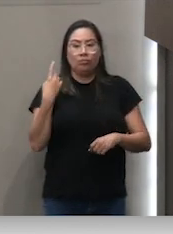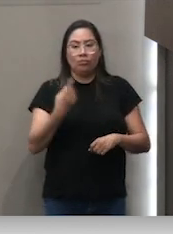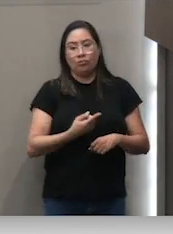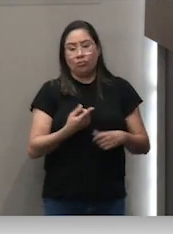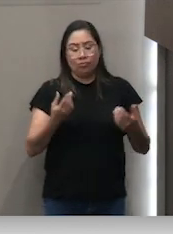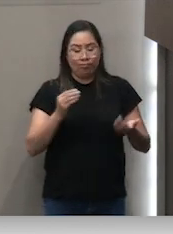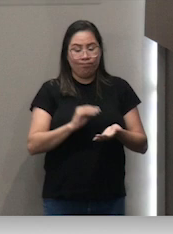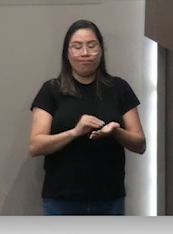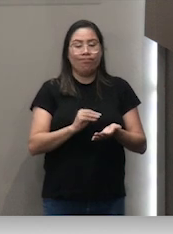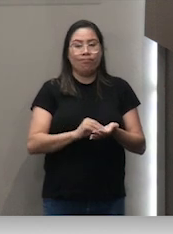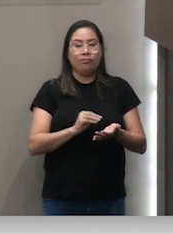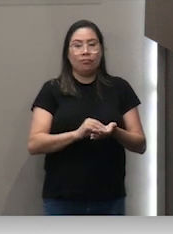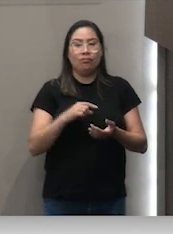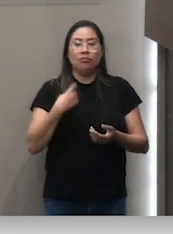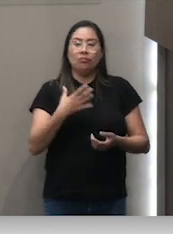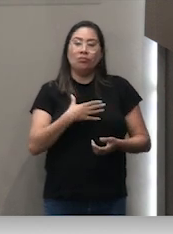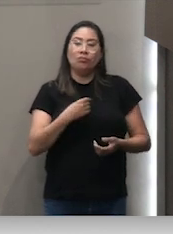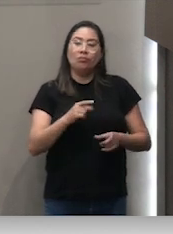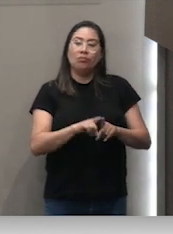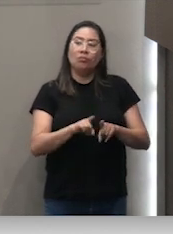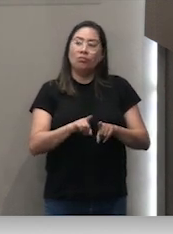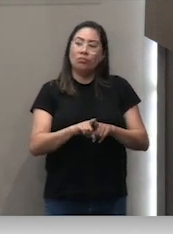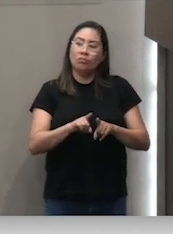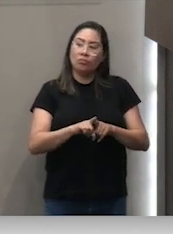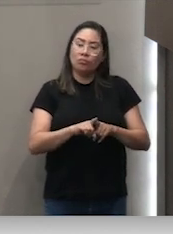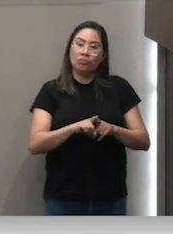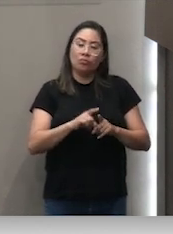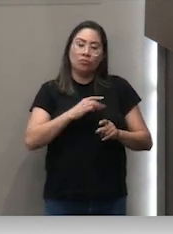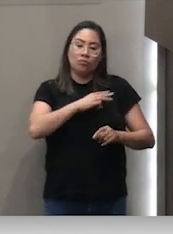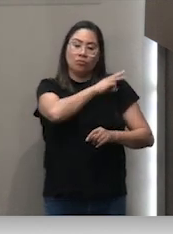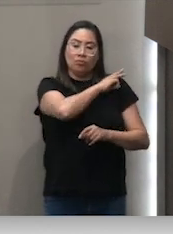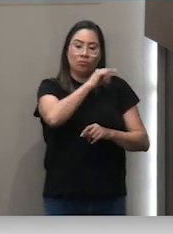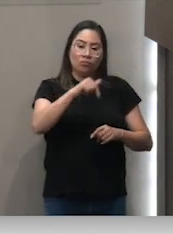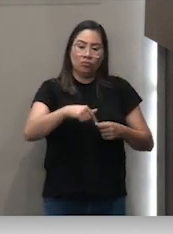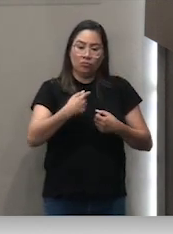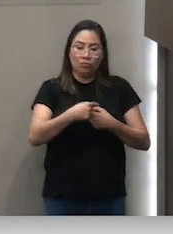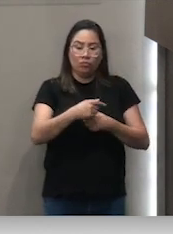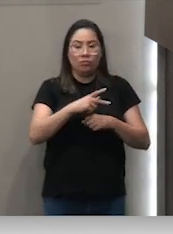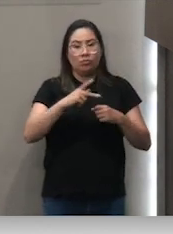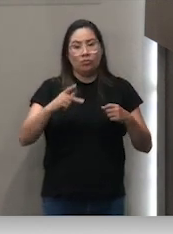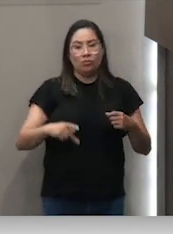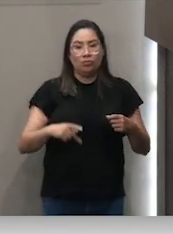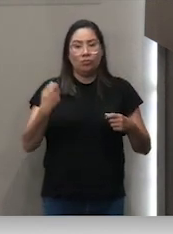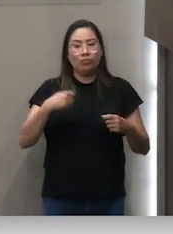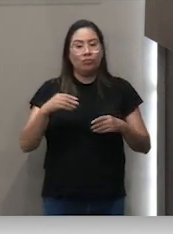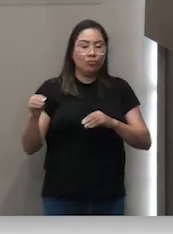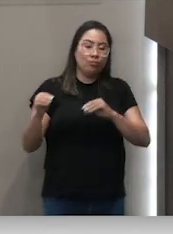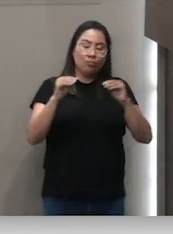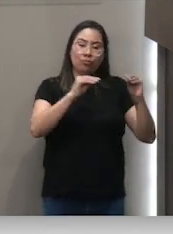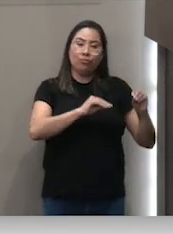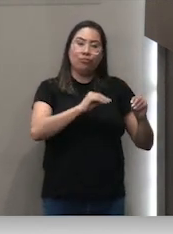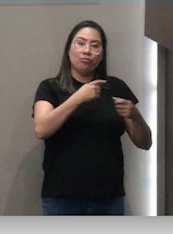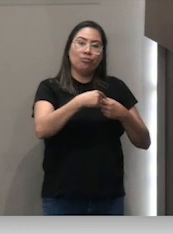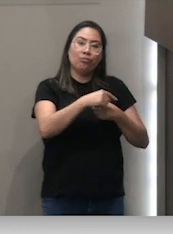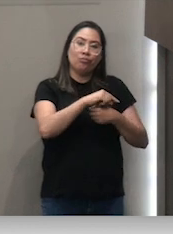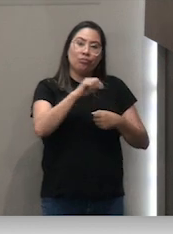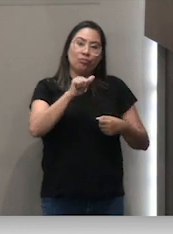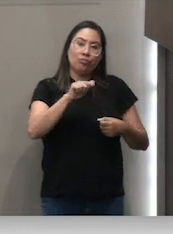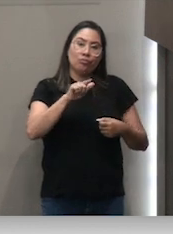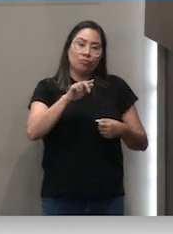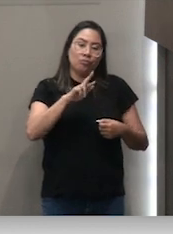órfãos, e os nossos filhos também, ao invés de servirem o Exército Brasileiro aqui no município de Passo Fundo, têm que se deslocar para